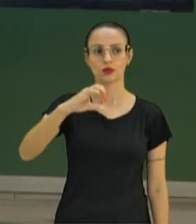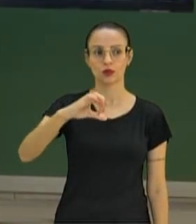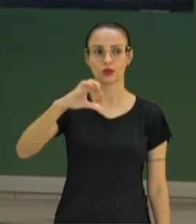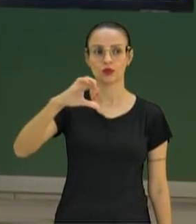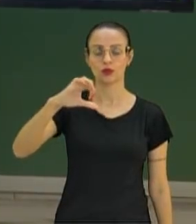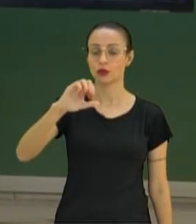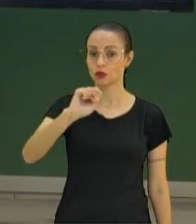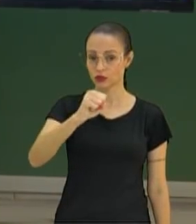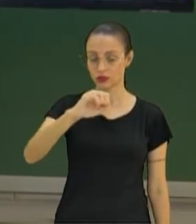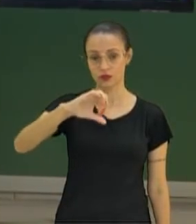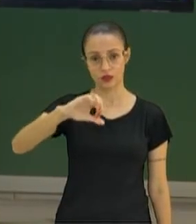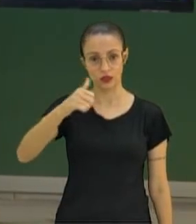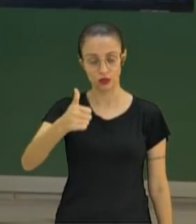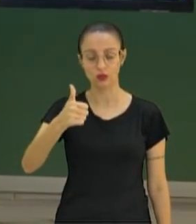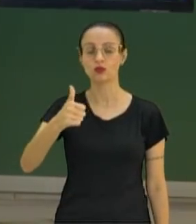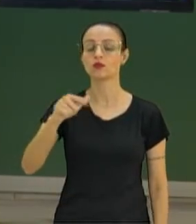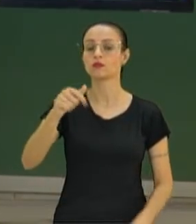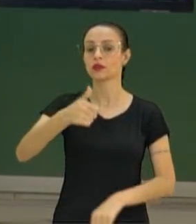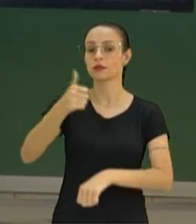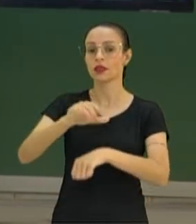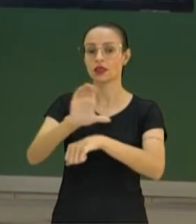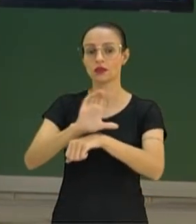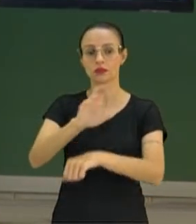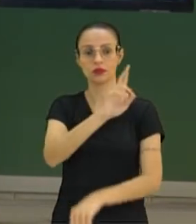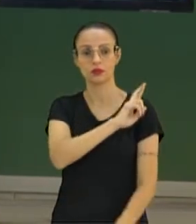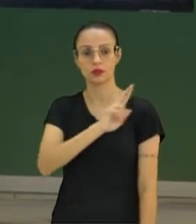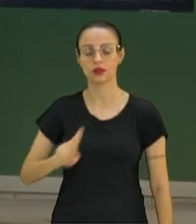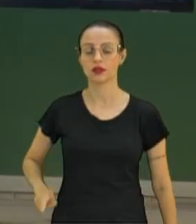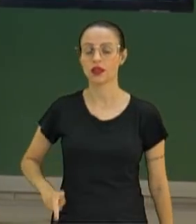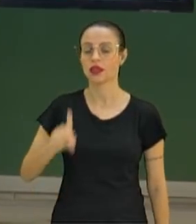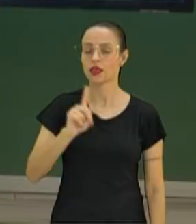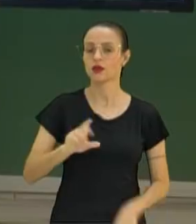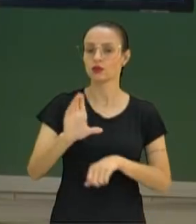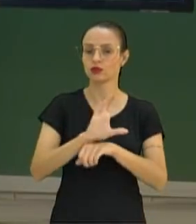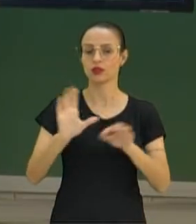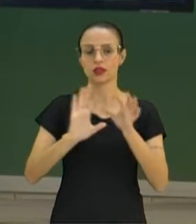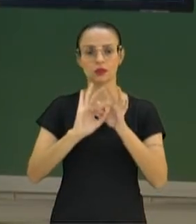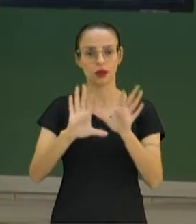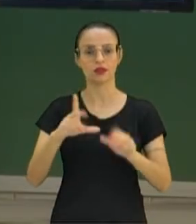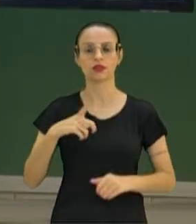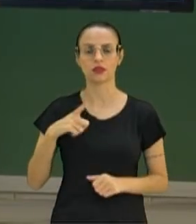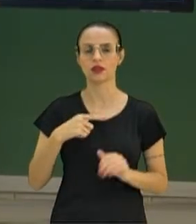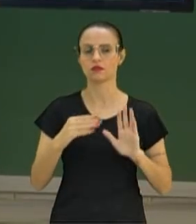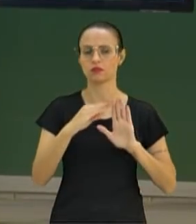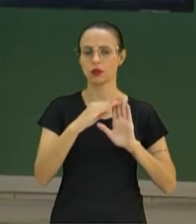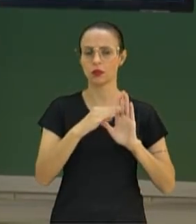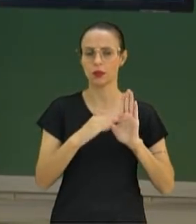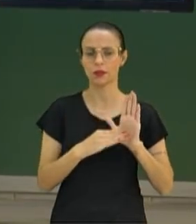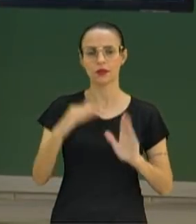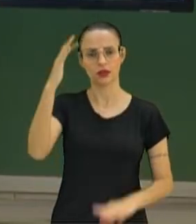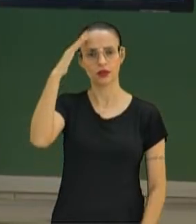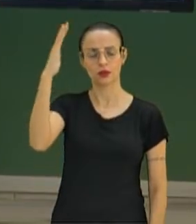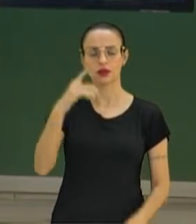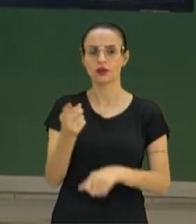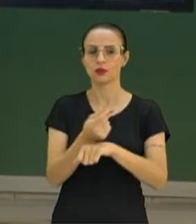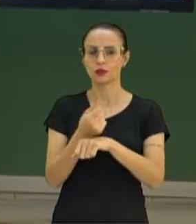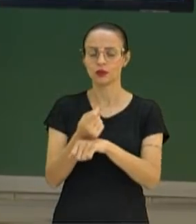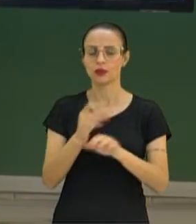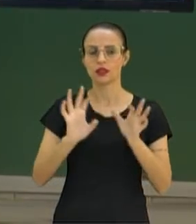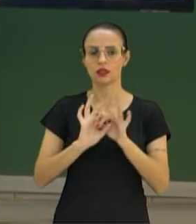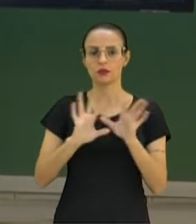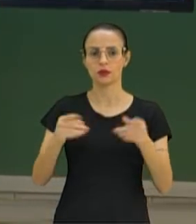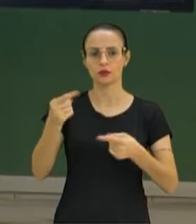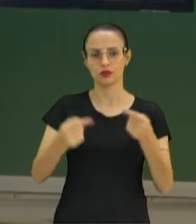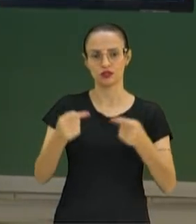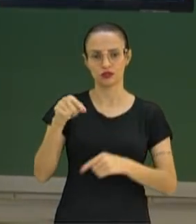republicana, que recebe o apelido de Constituição Liberal, traz aí alguns aspectos da teoria econômica liberal, da teoria